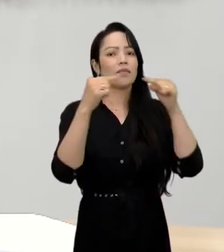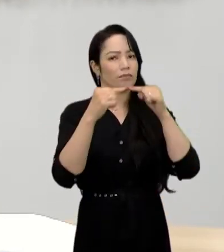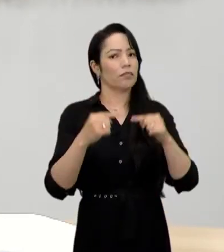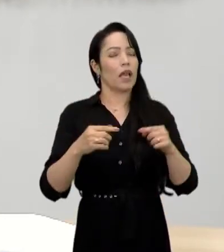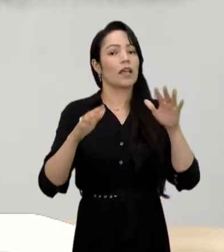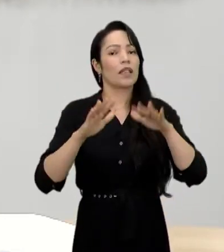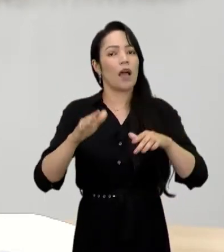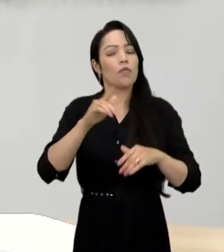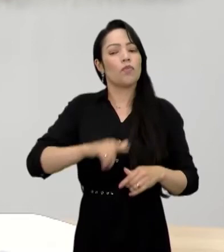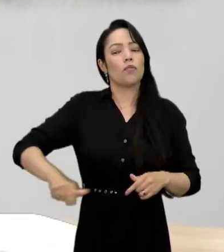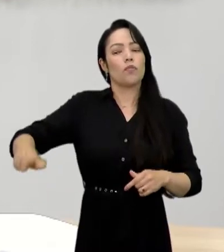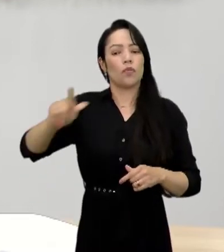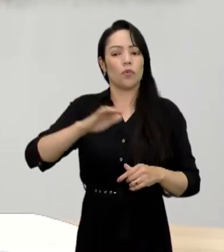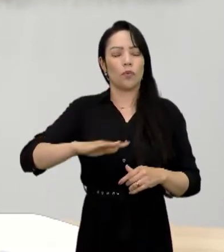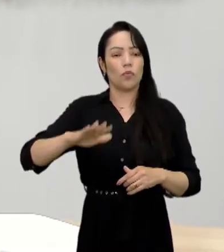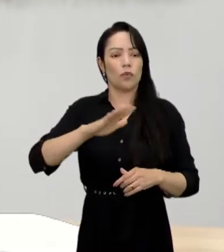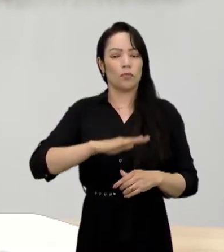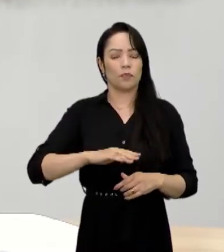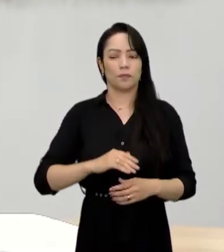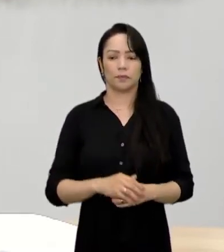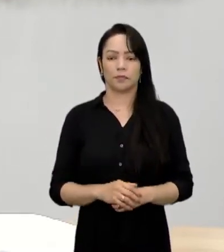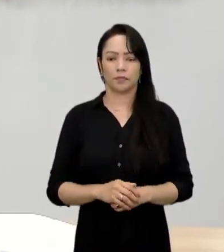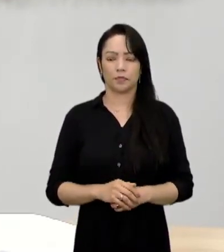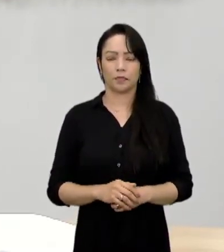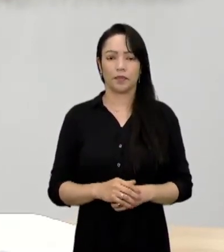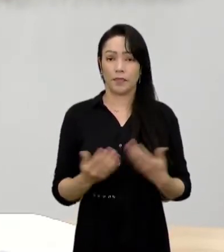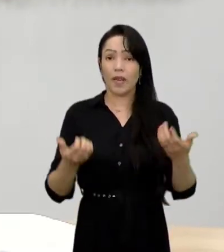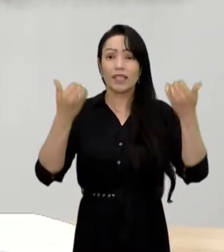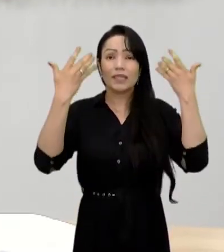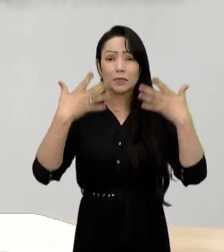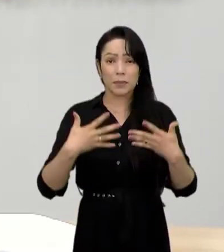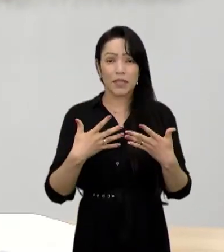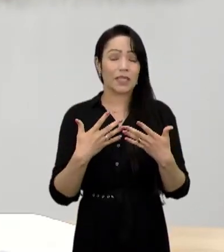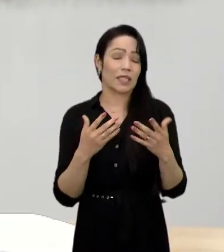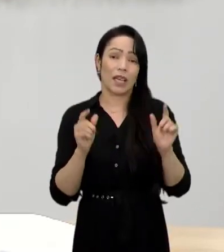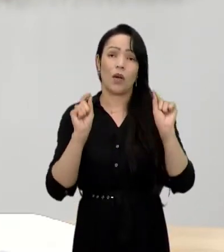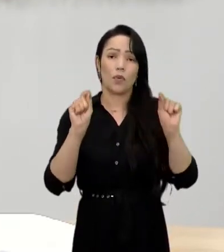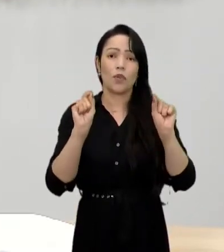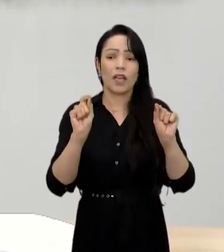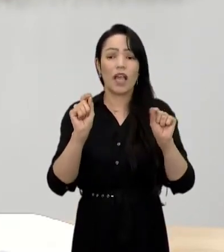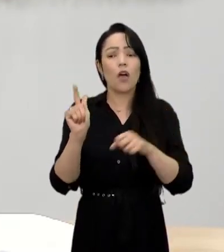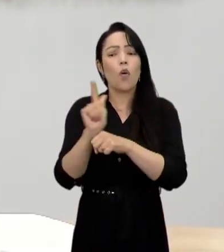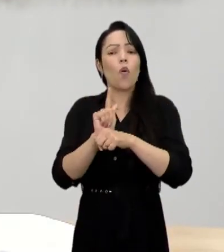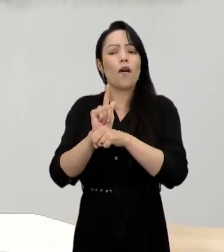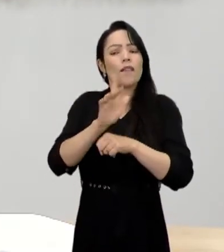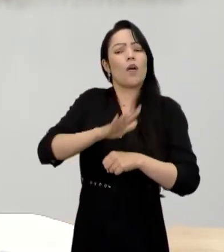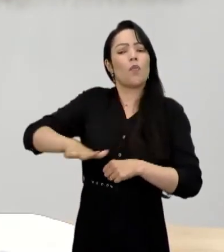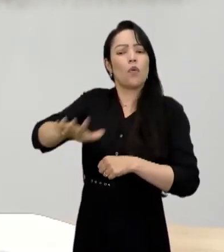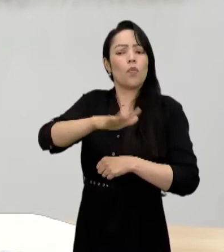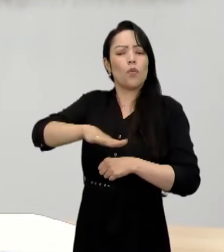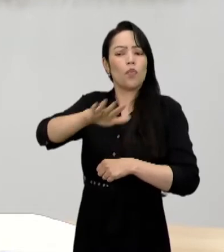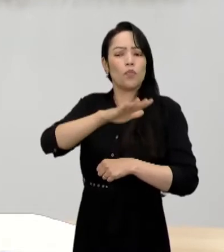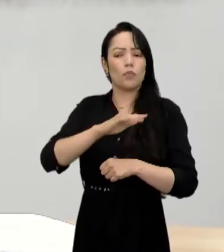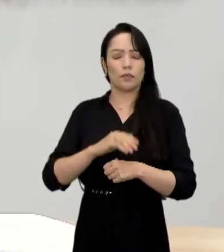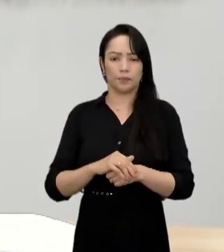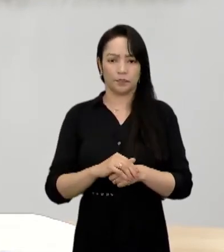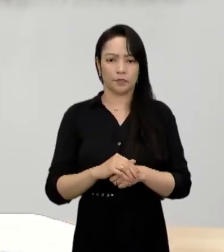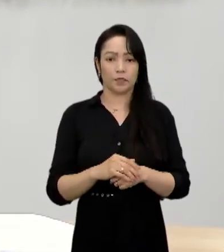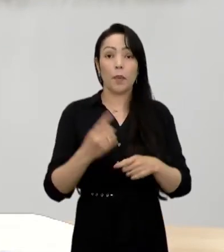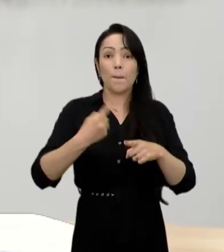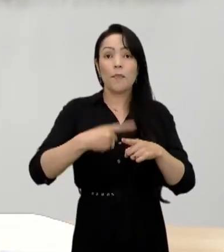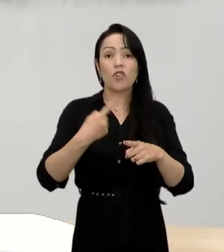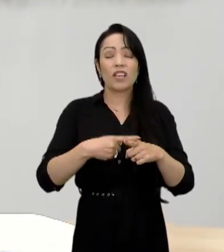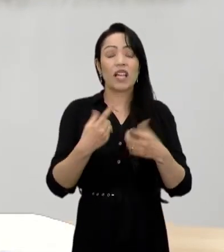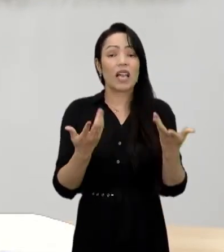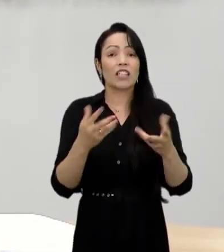poder. E aí eu acho que explica um monte de coisa isso, né? Então, quando você fala, por que as